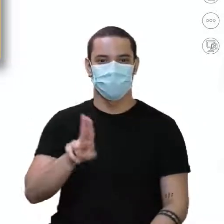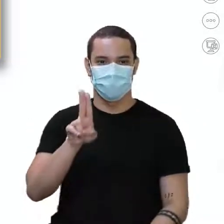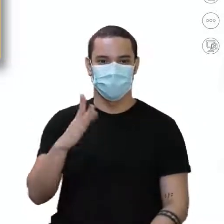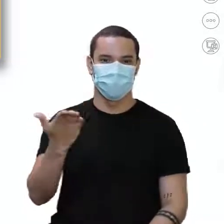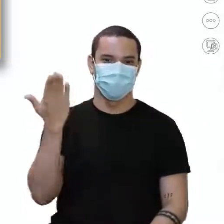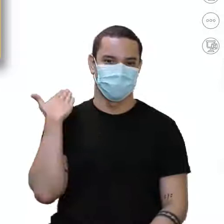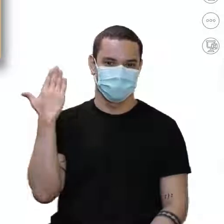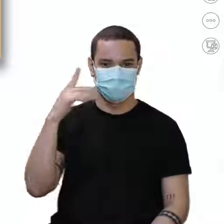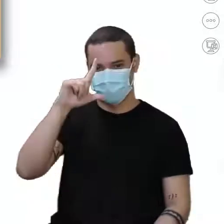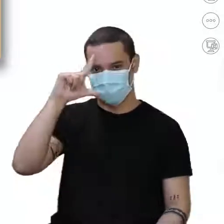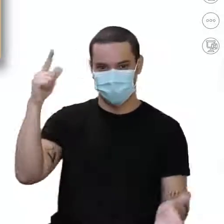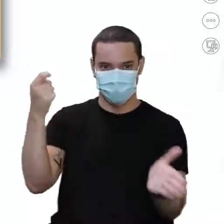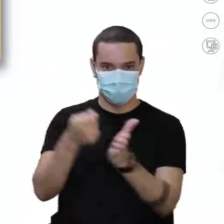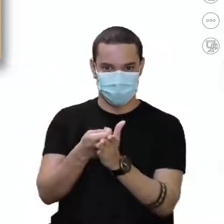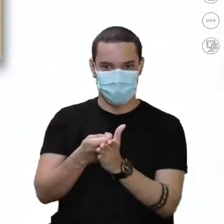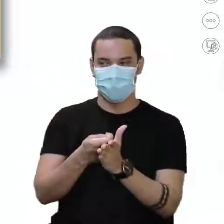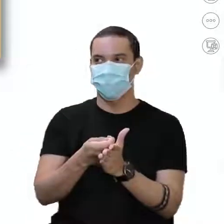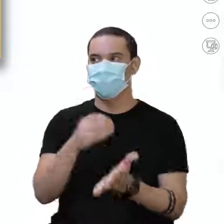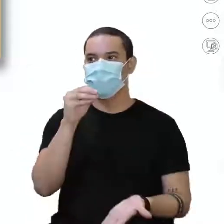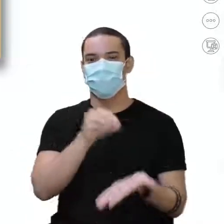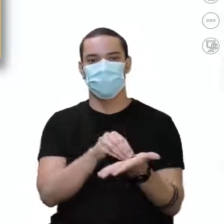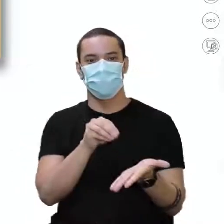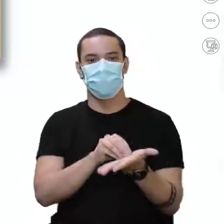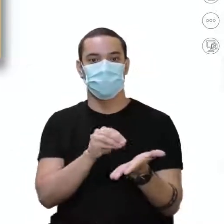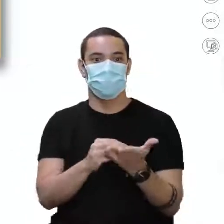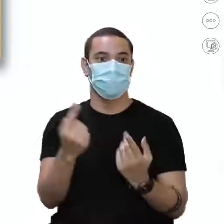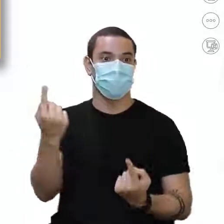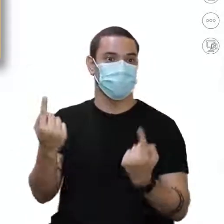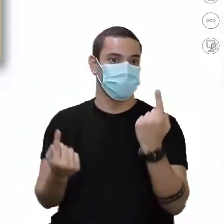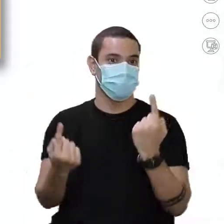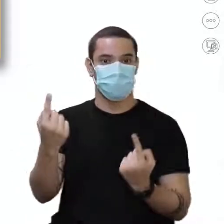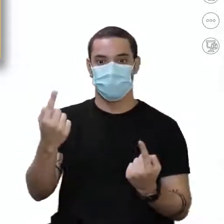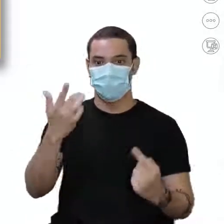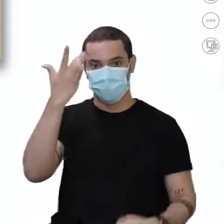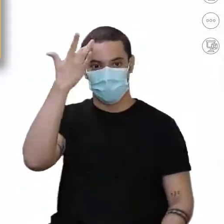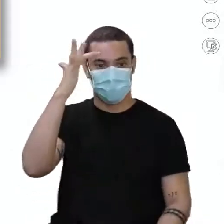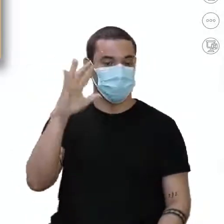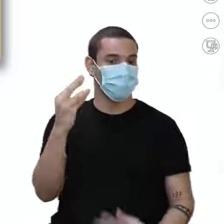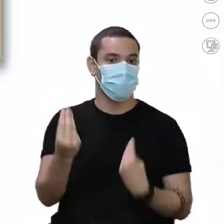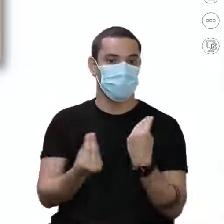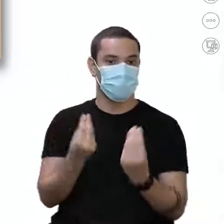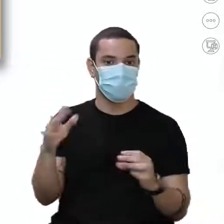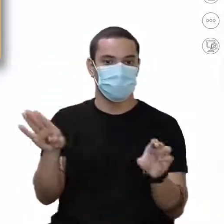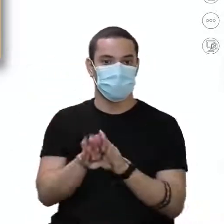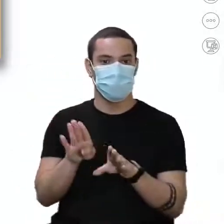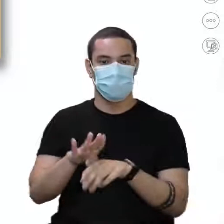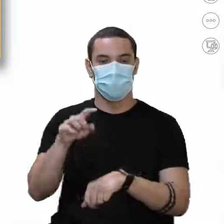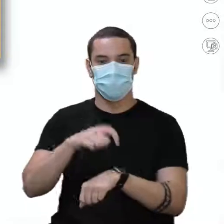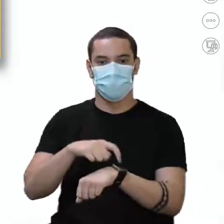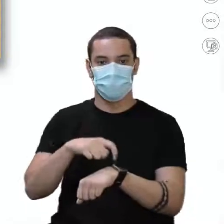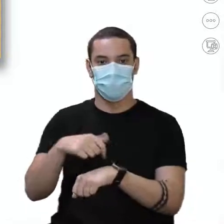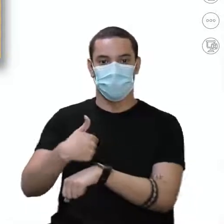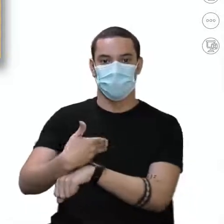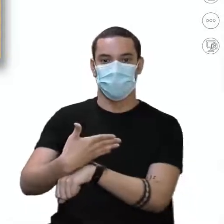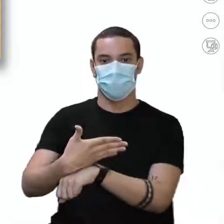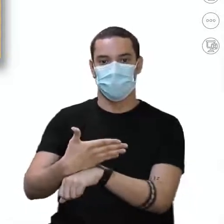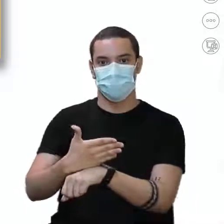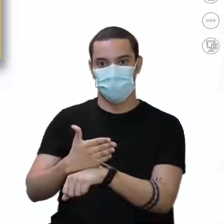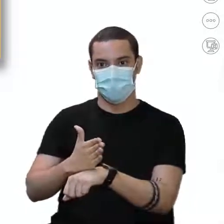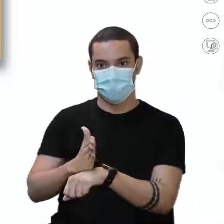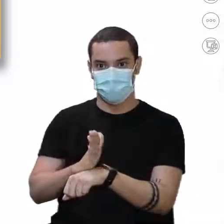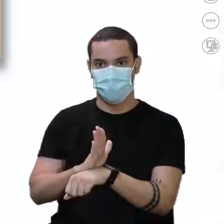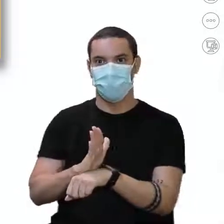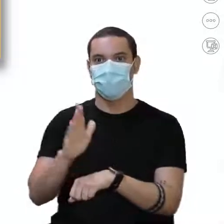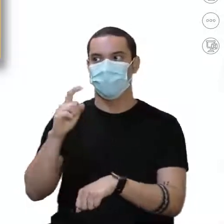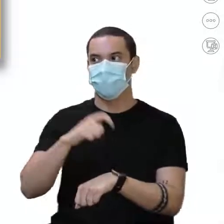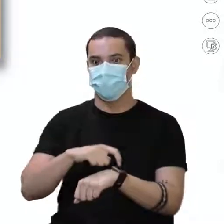passado determinado e indeterminado dele também. E as nossas time expressions, expressões de tempo.